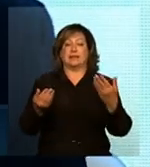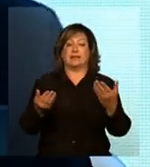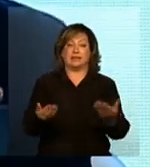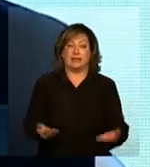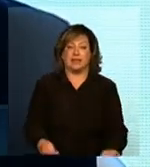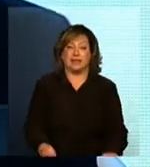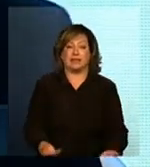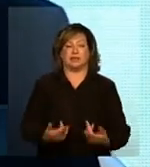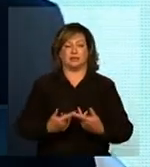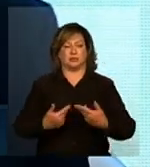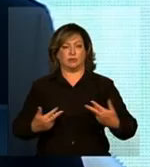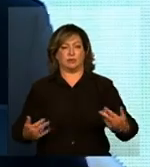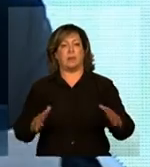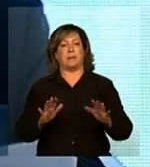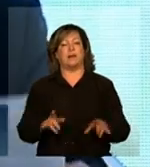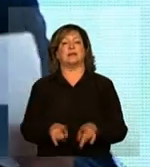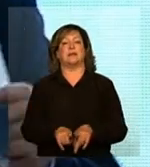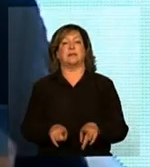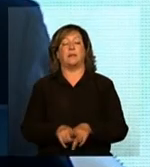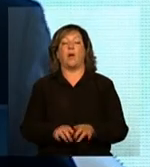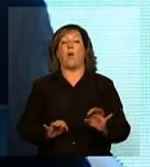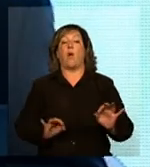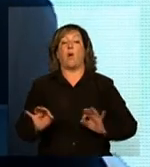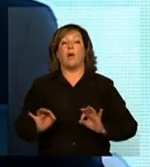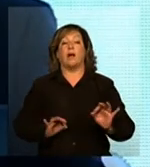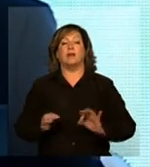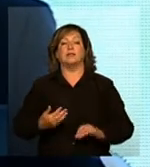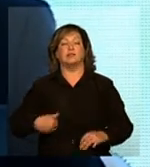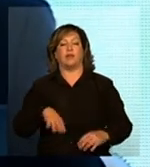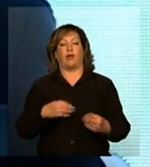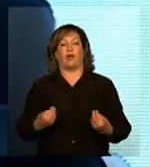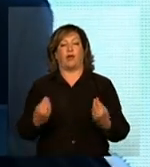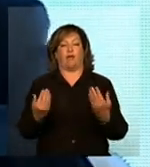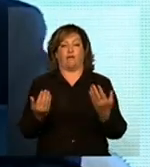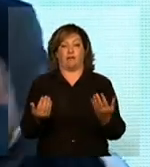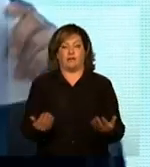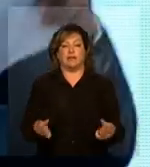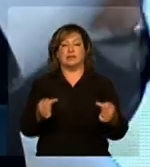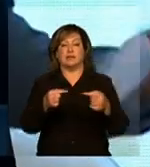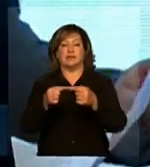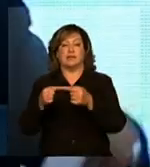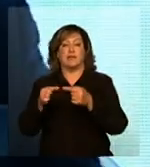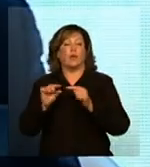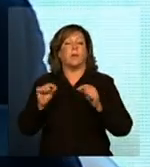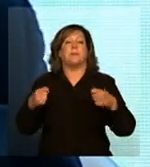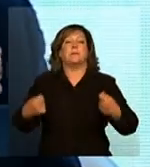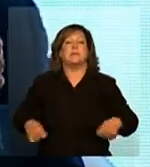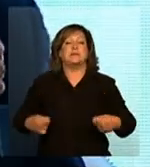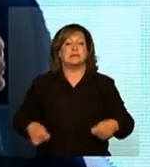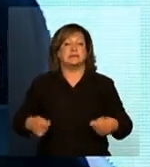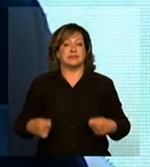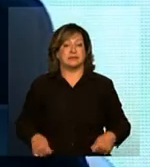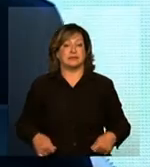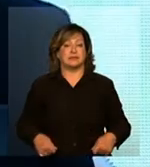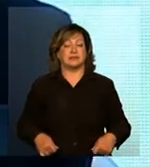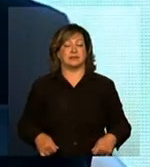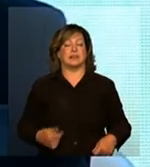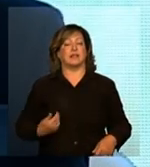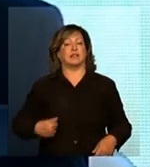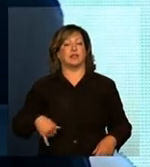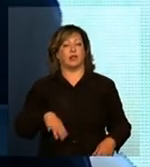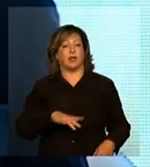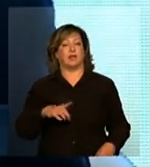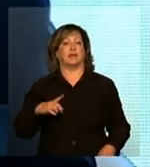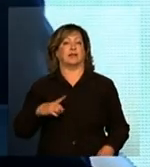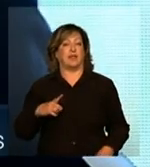para ofertar, mas também organizar a nossa oferta de acordo com a demanda que realmente a gente precisa